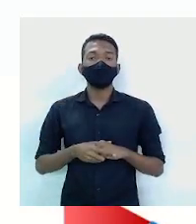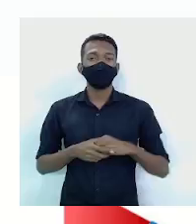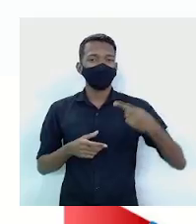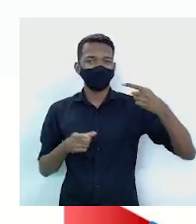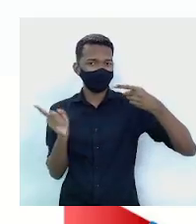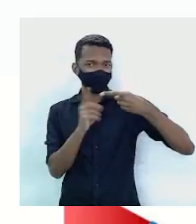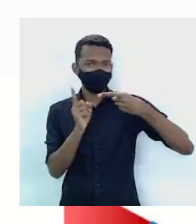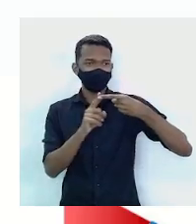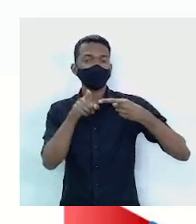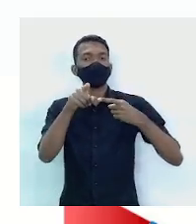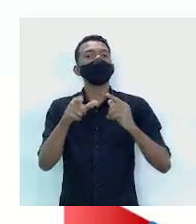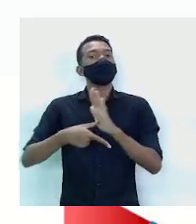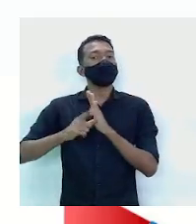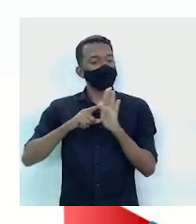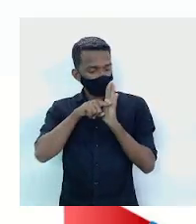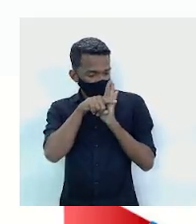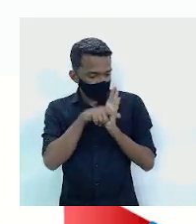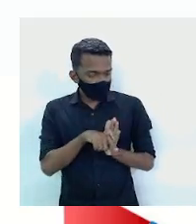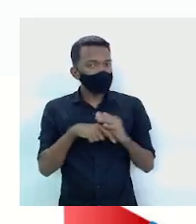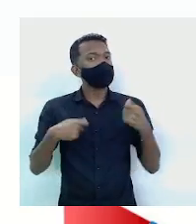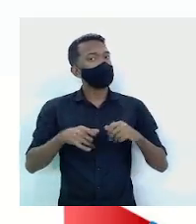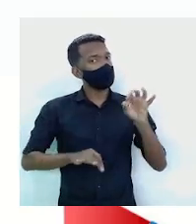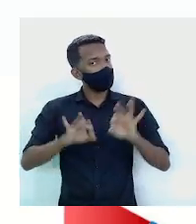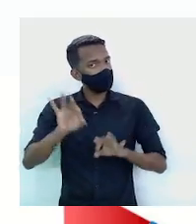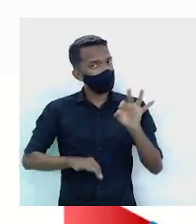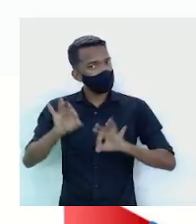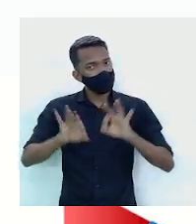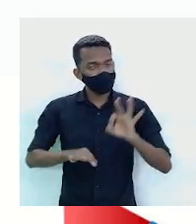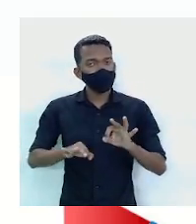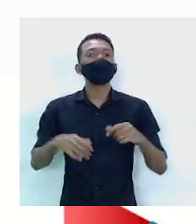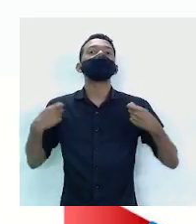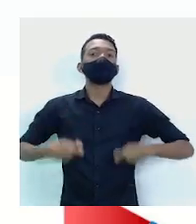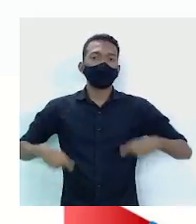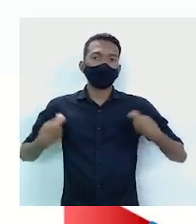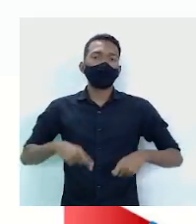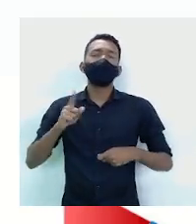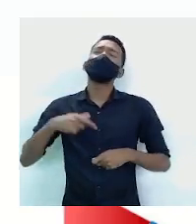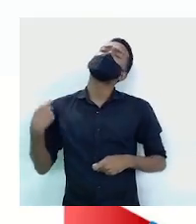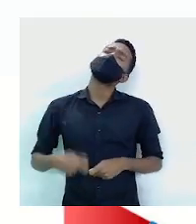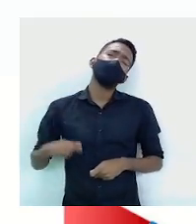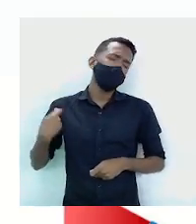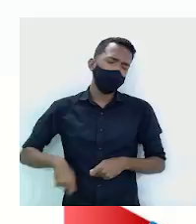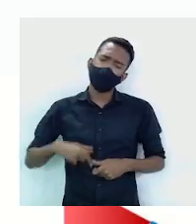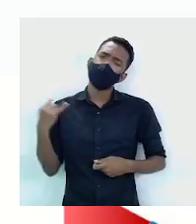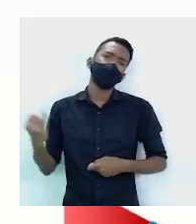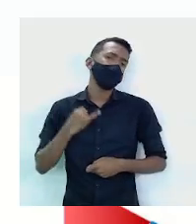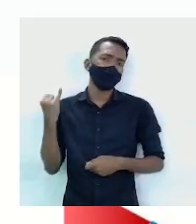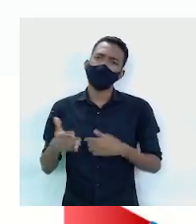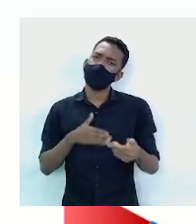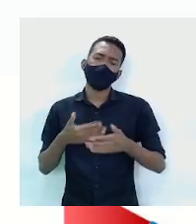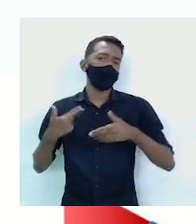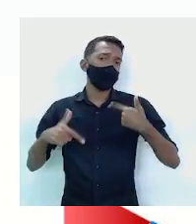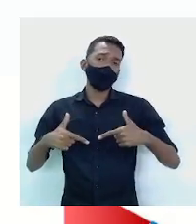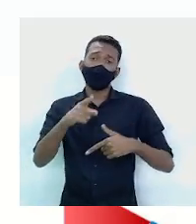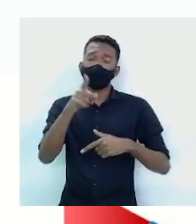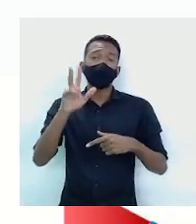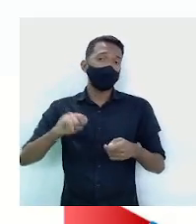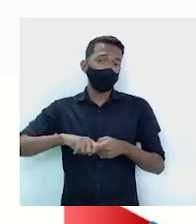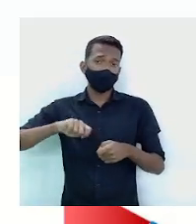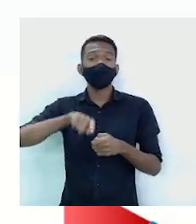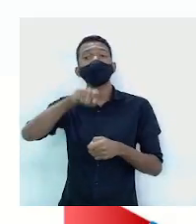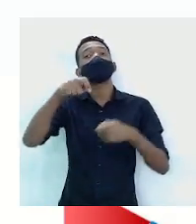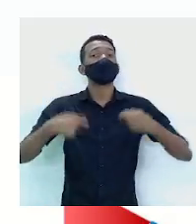faça a pesquisa e seja organizado. Gente, isso é importantíssimo para qualquer trabalho que você for fazer.